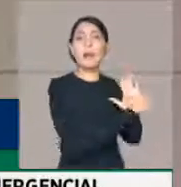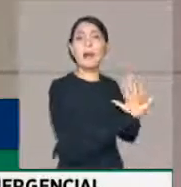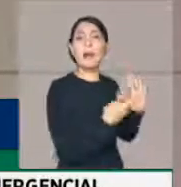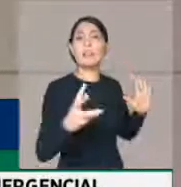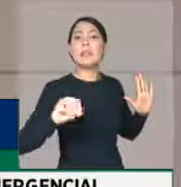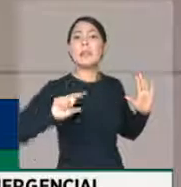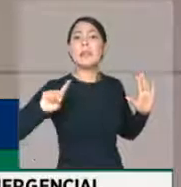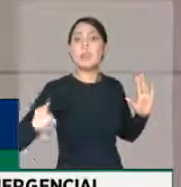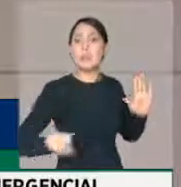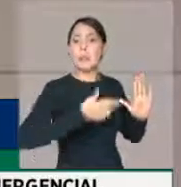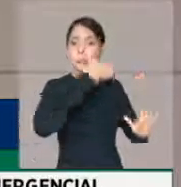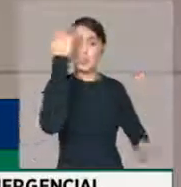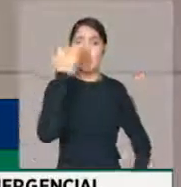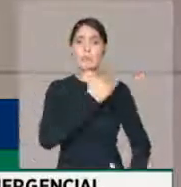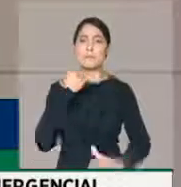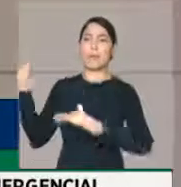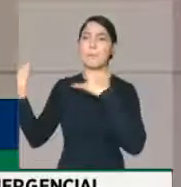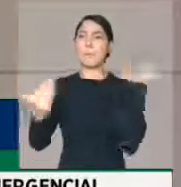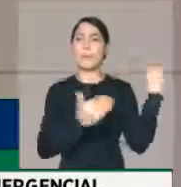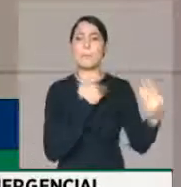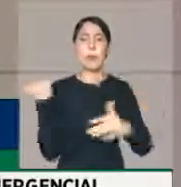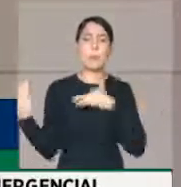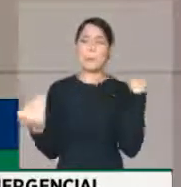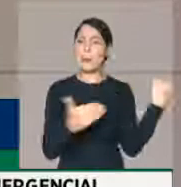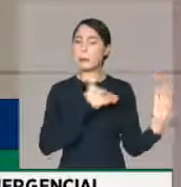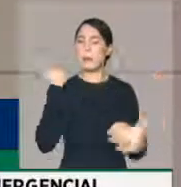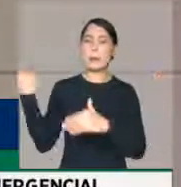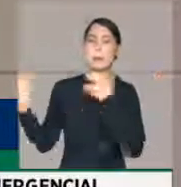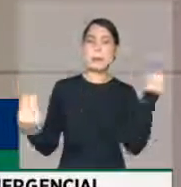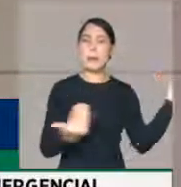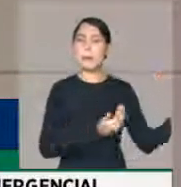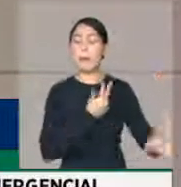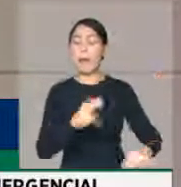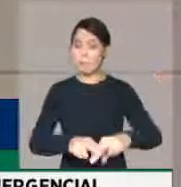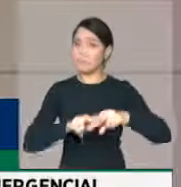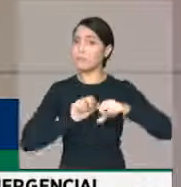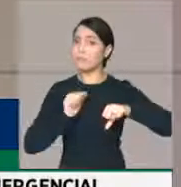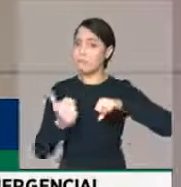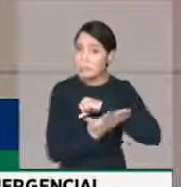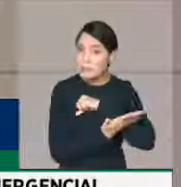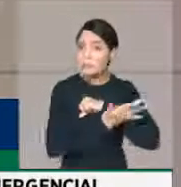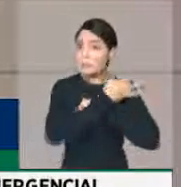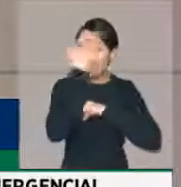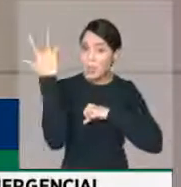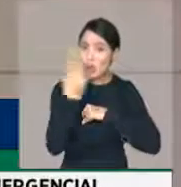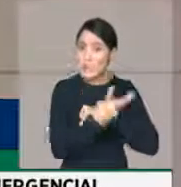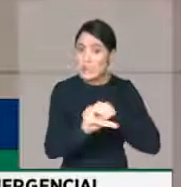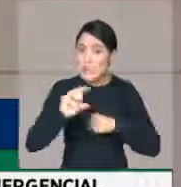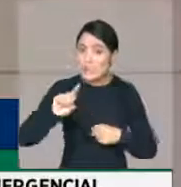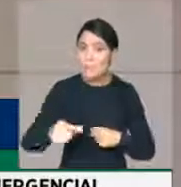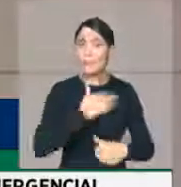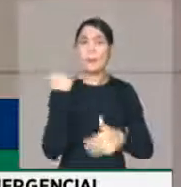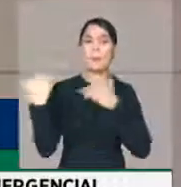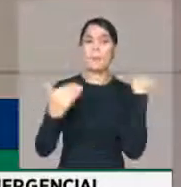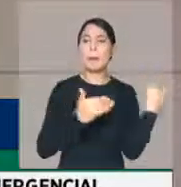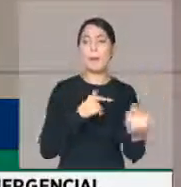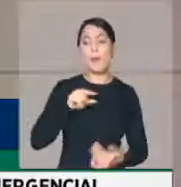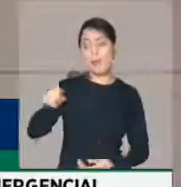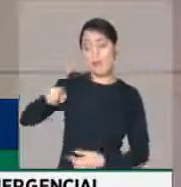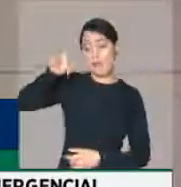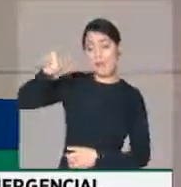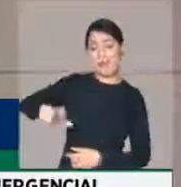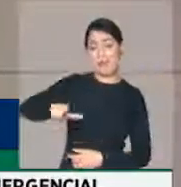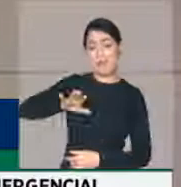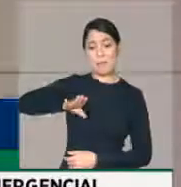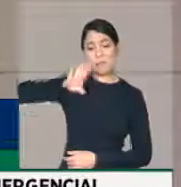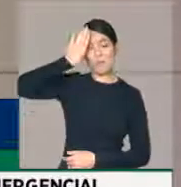pela pandemia. Bolsonaro conseguiu o que prometia quando, bem mais jovem, participava de um